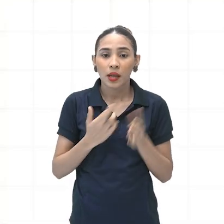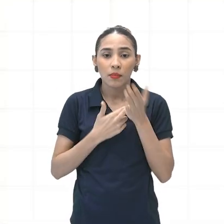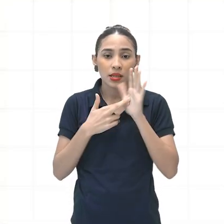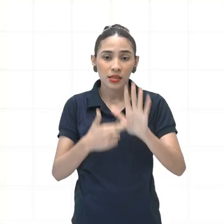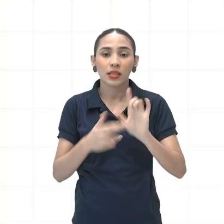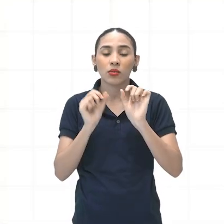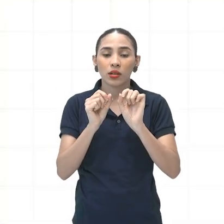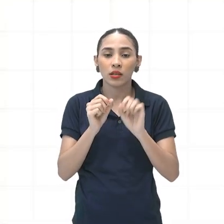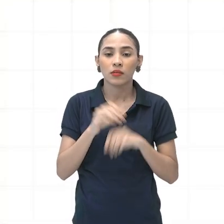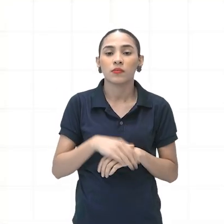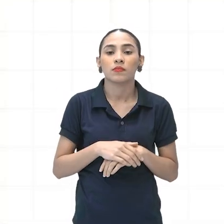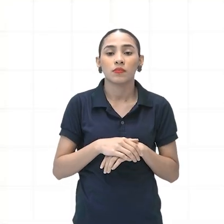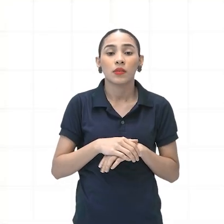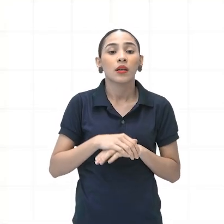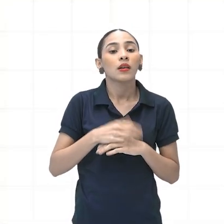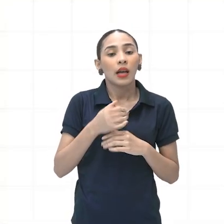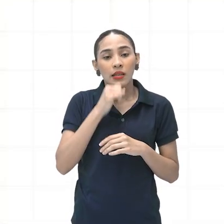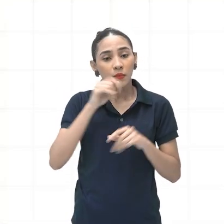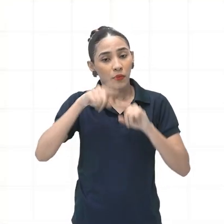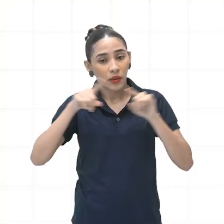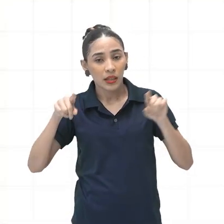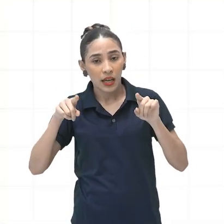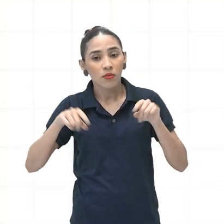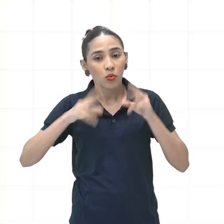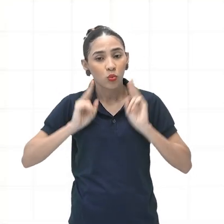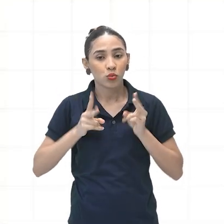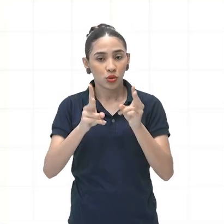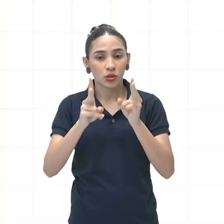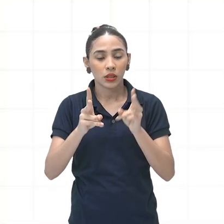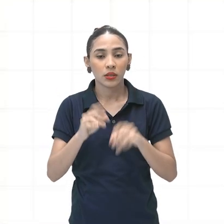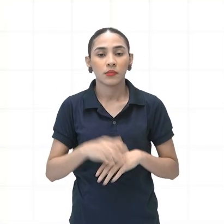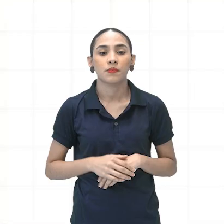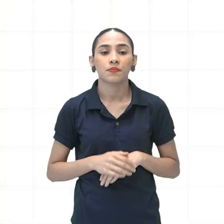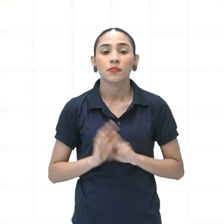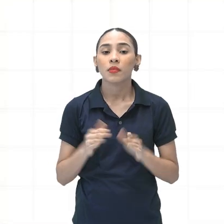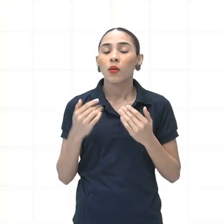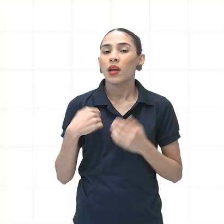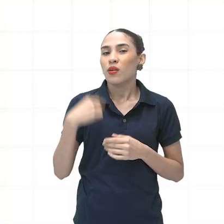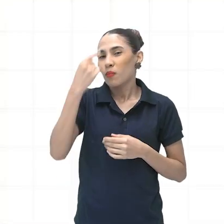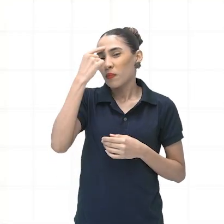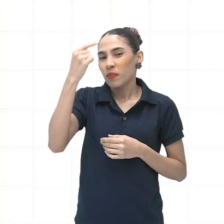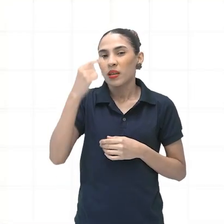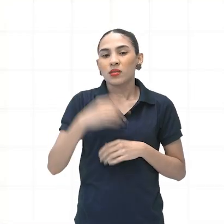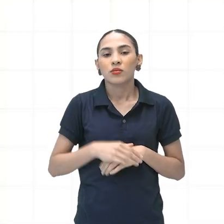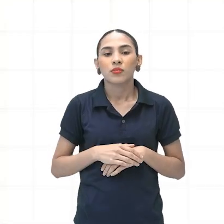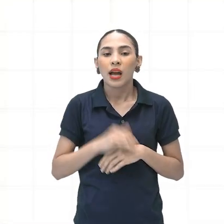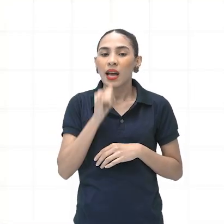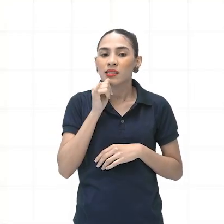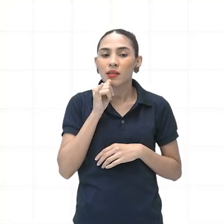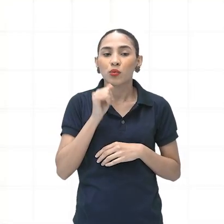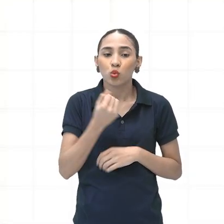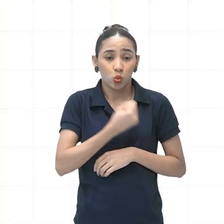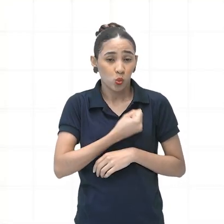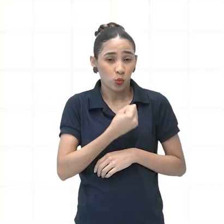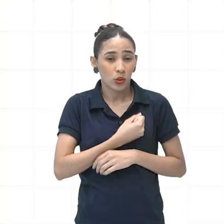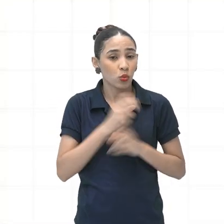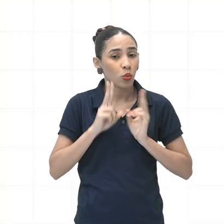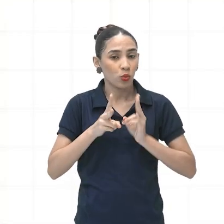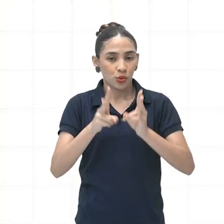a distribuição de frequência de uma variável contínua. Então, quando eu penso em uma variável contínua,